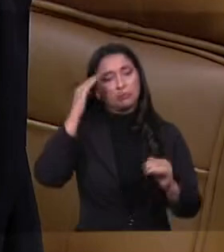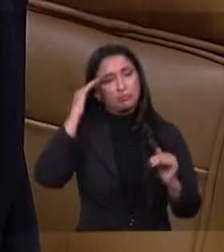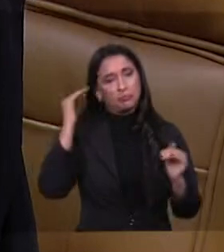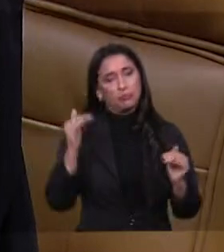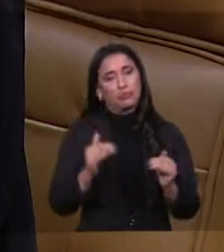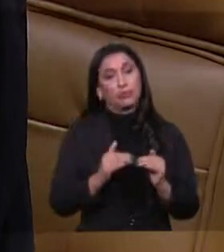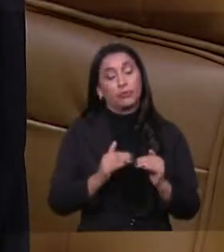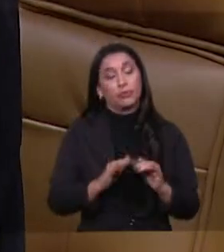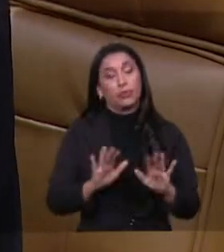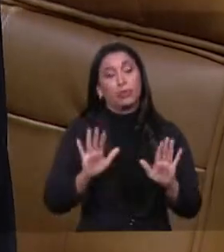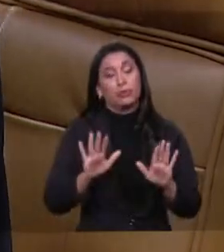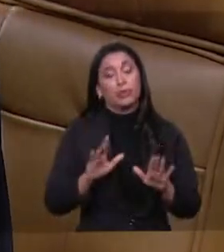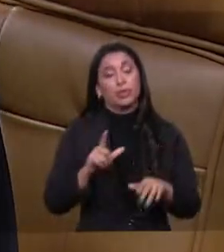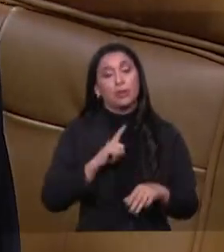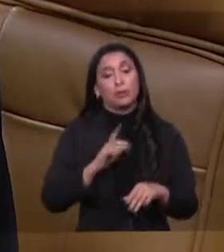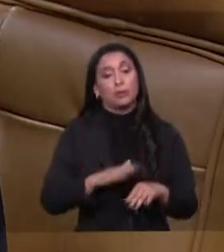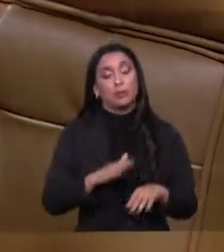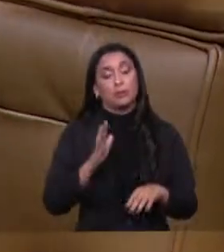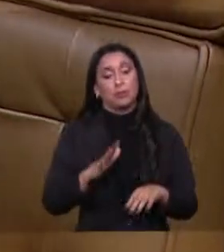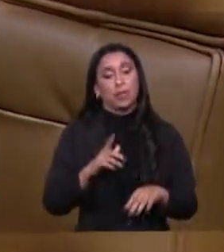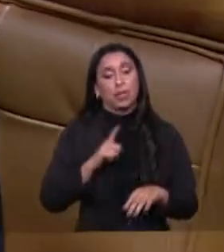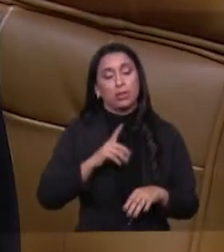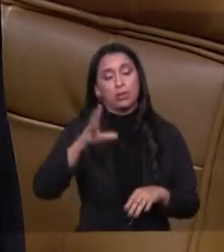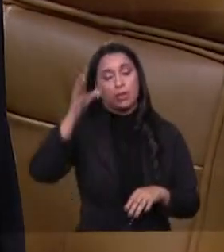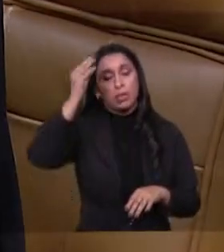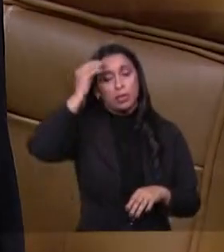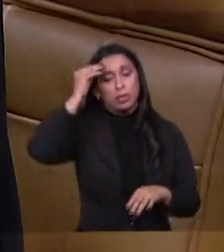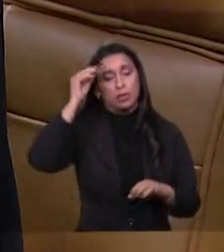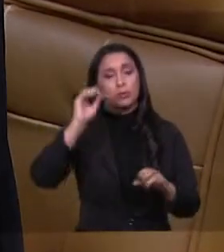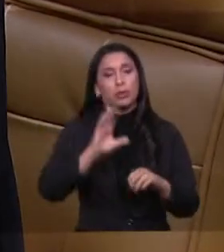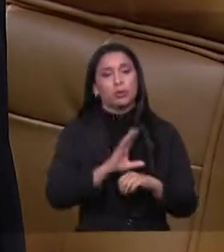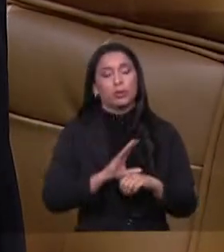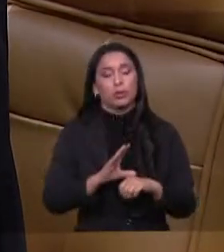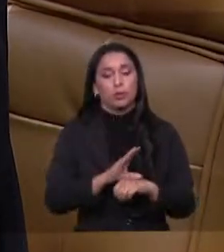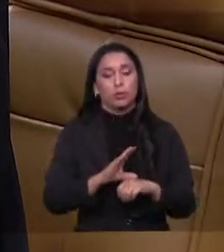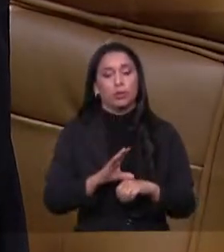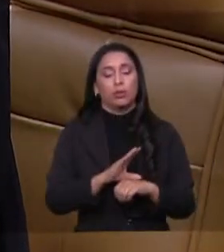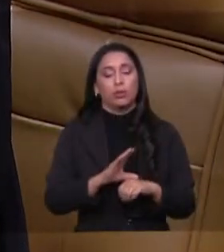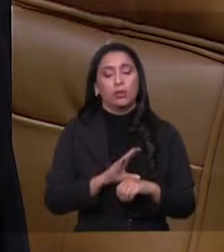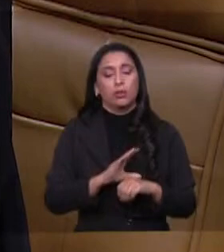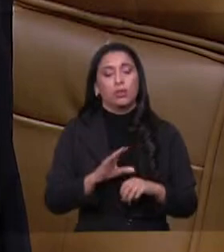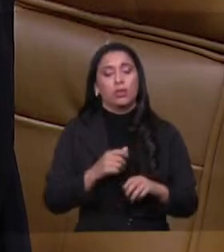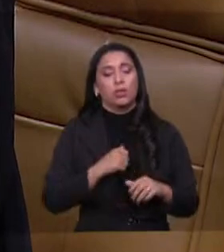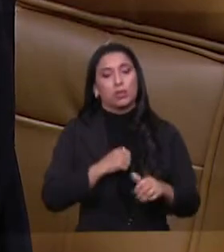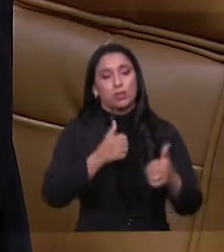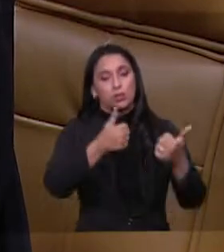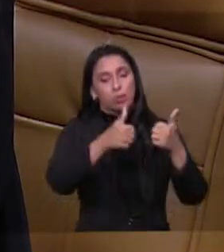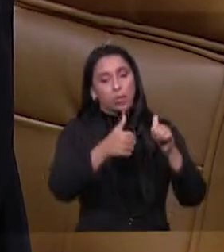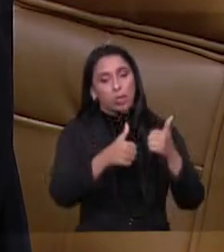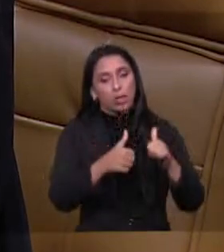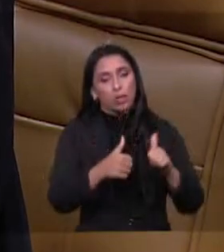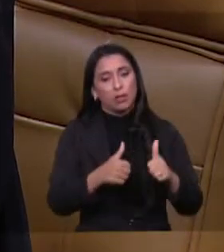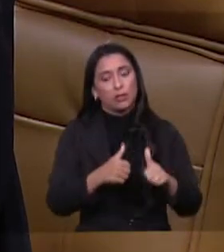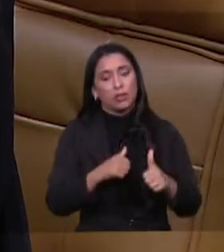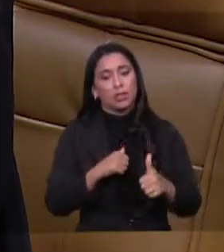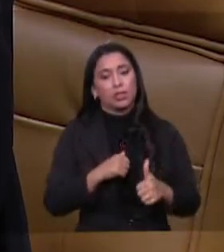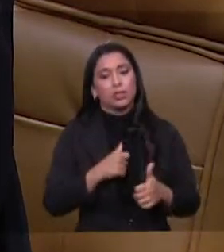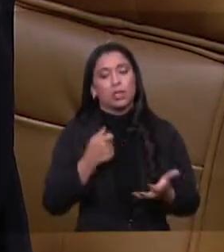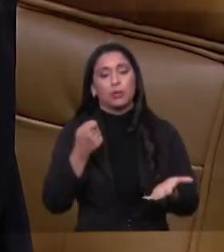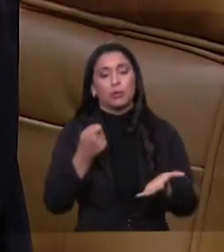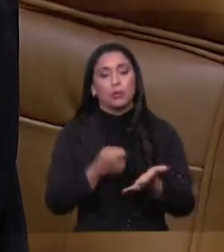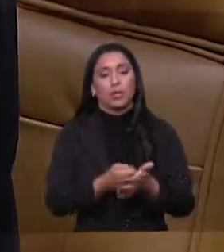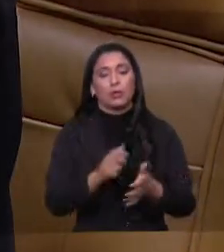além. A interpretação sistemática da Constituição Federal permite aferir que a indenização não